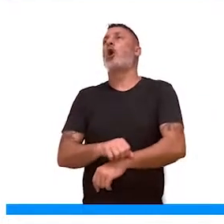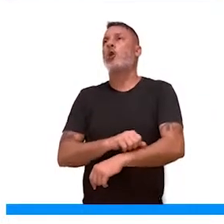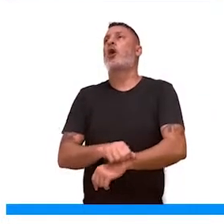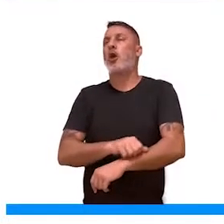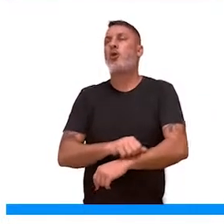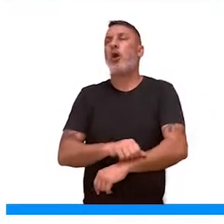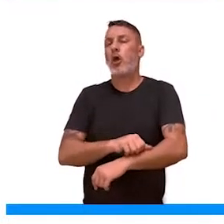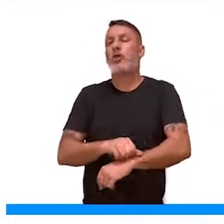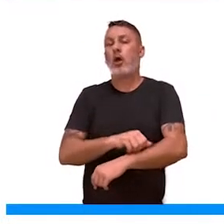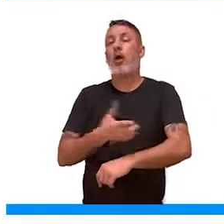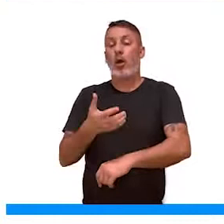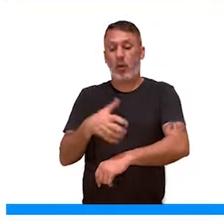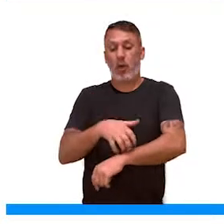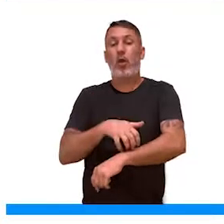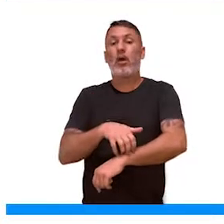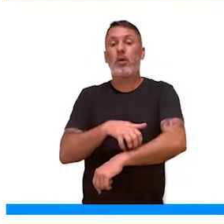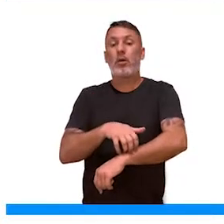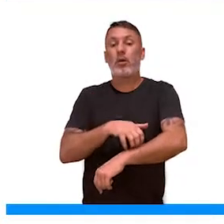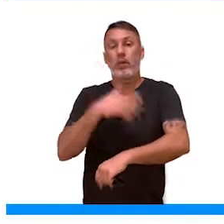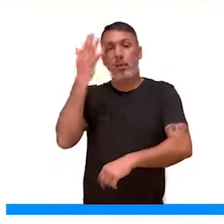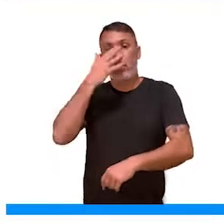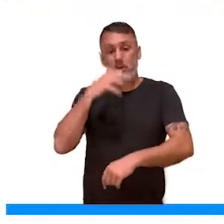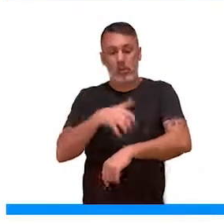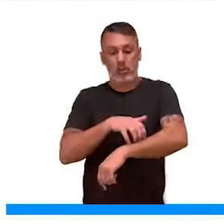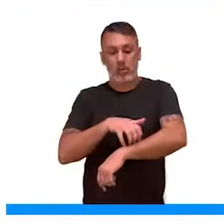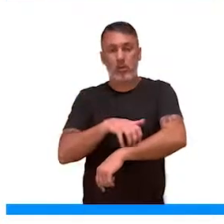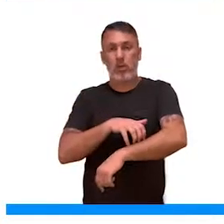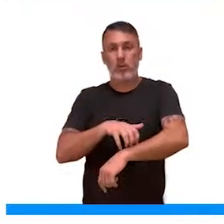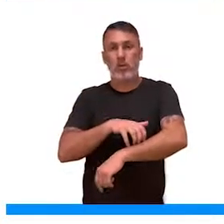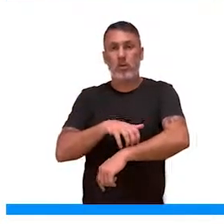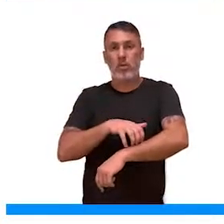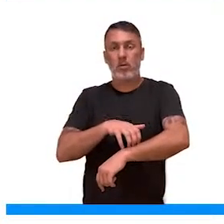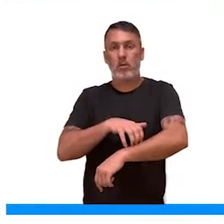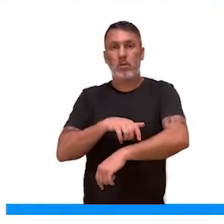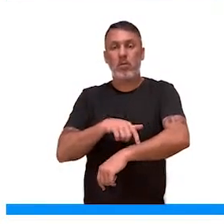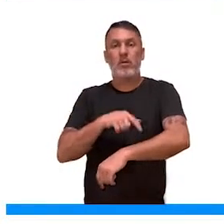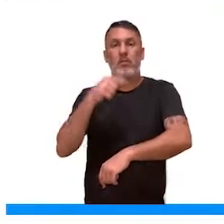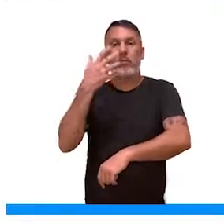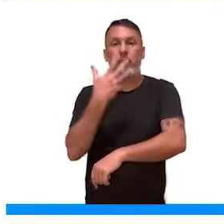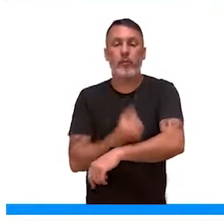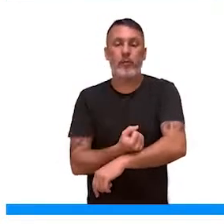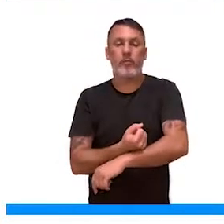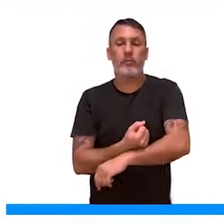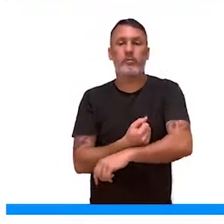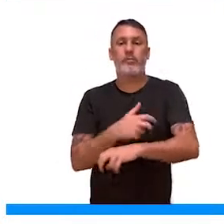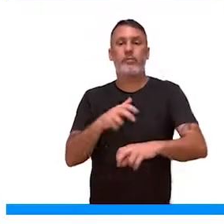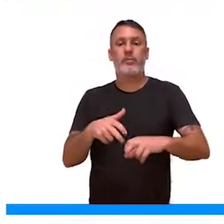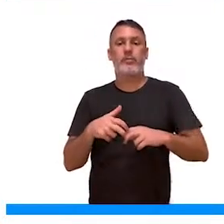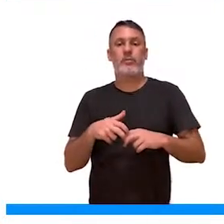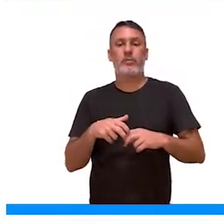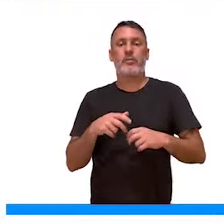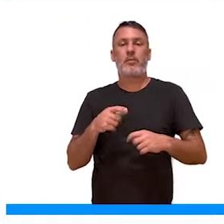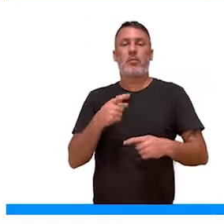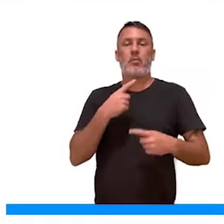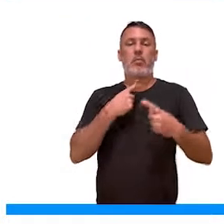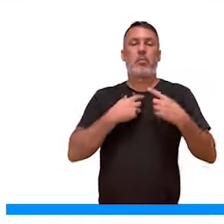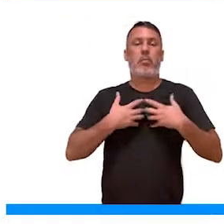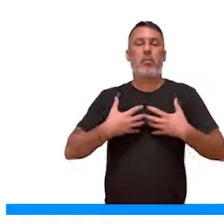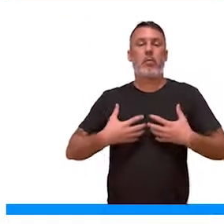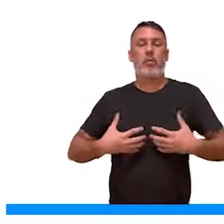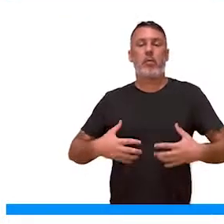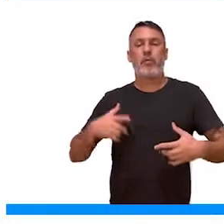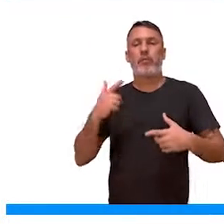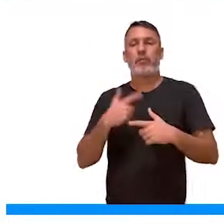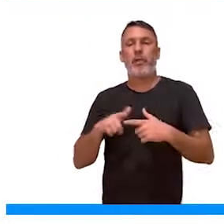muito durante essa picada, e ela acaba carregando as fezes para cima dessa região na qual ele picou. Então, ali ela acaba